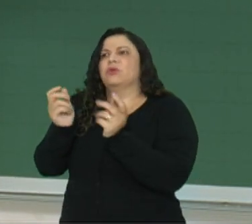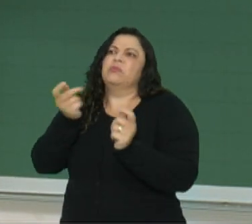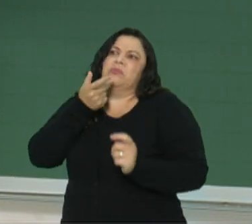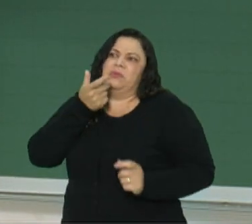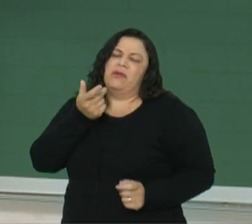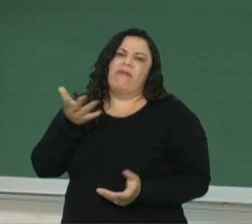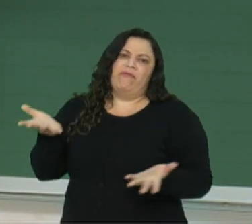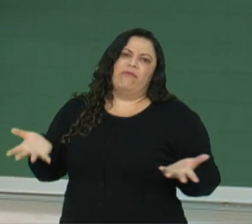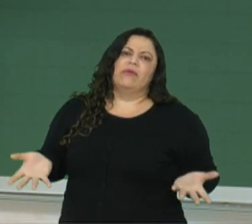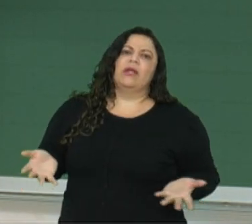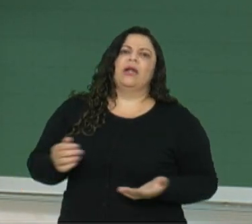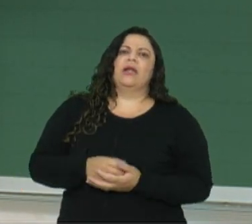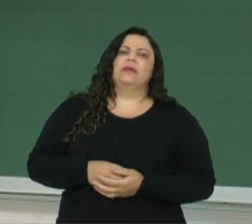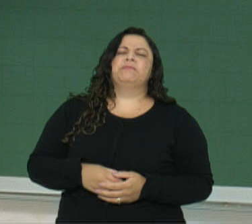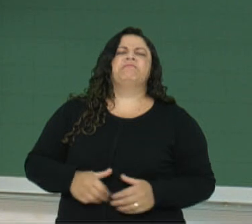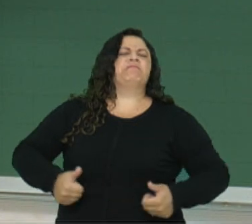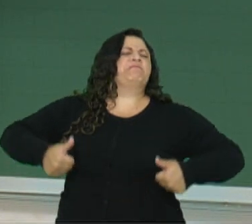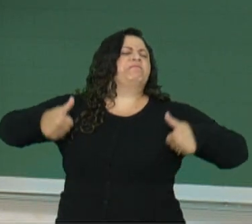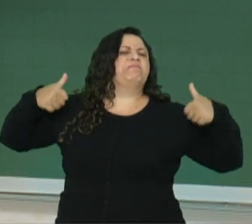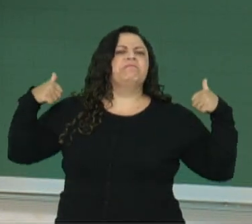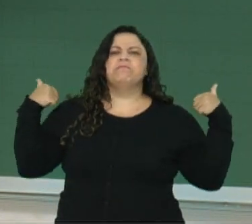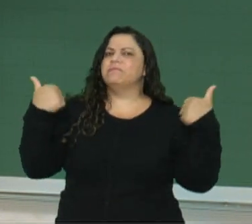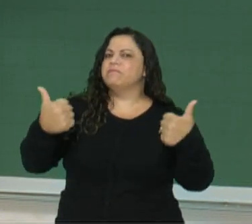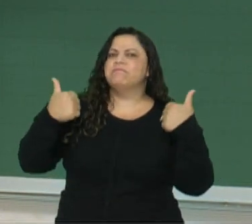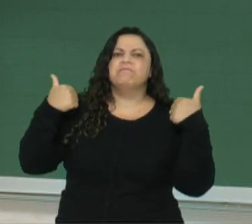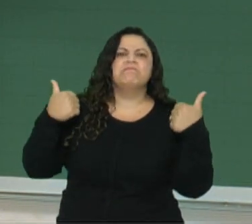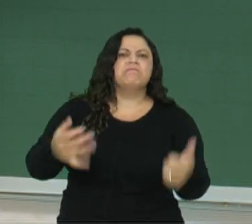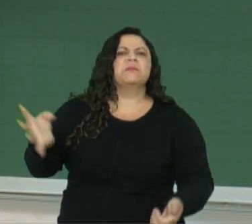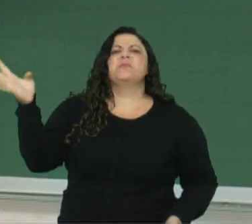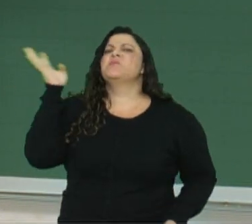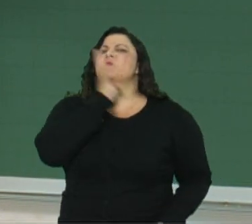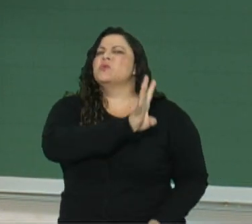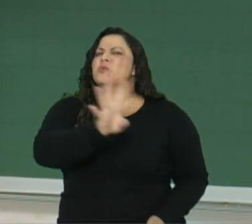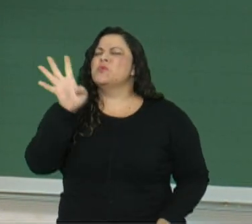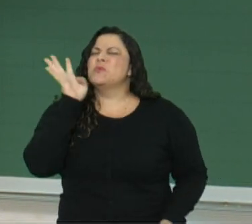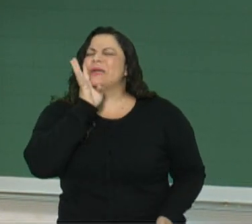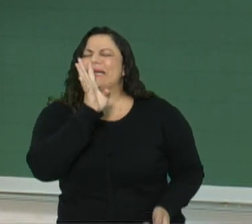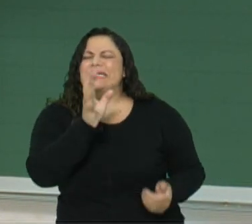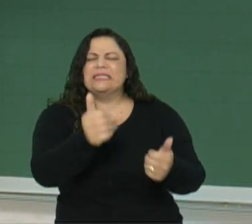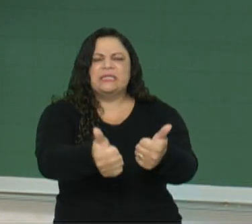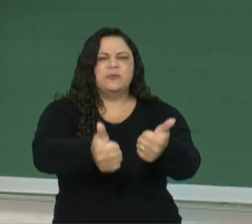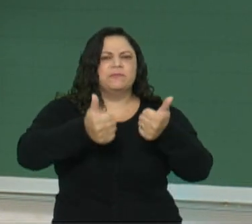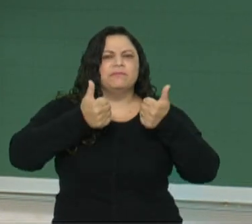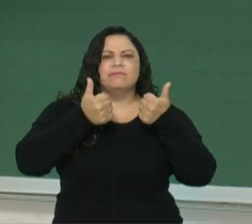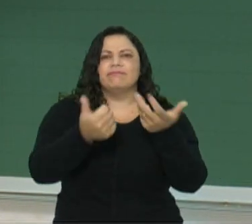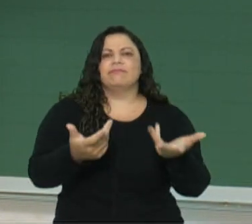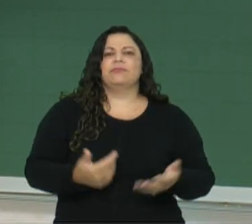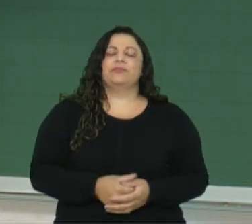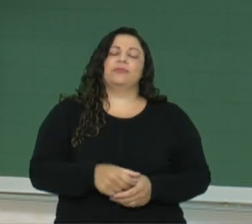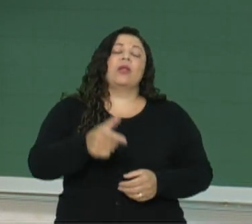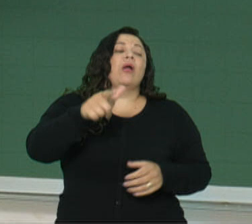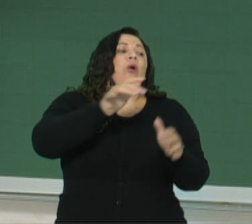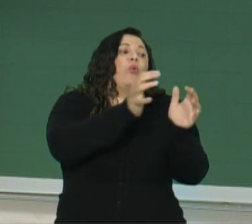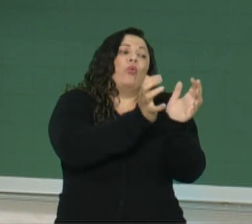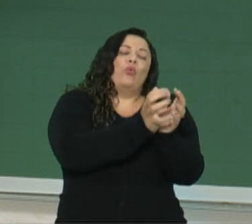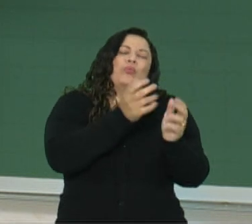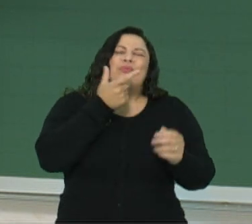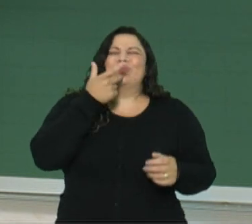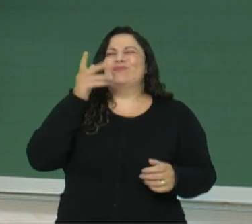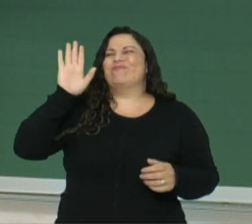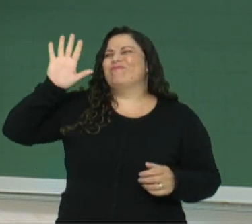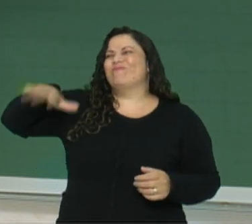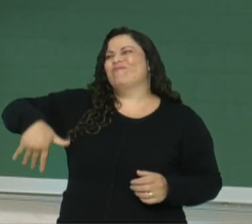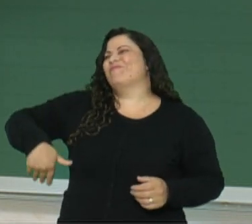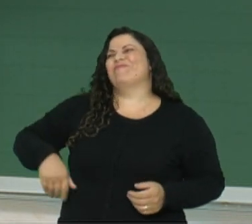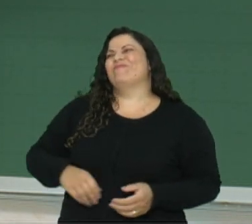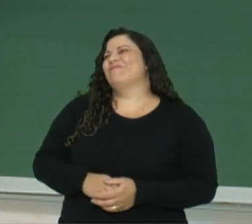responder, nossa, professor, foi muito legal, foi muito massa mesmo aquele passeio. Outro grupo de alunos vai olhar,